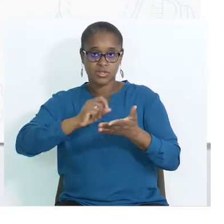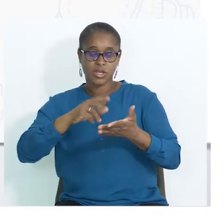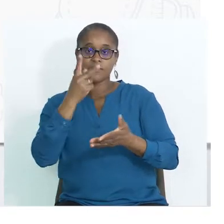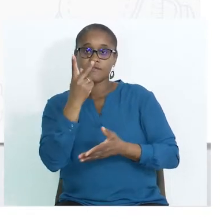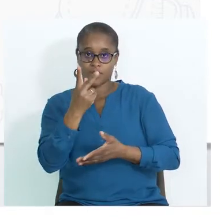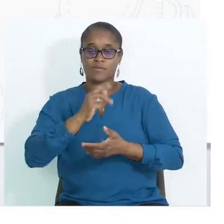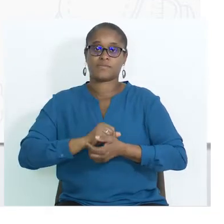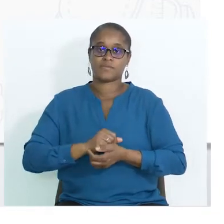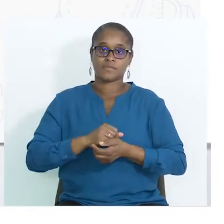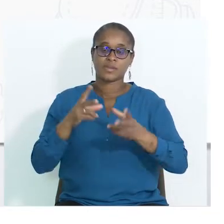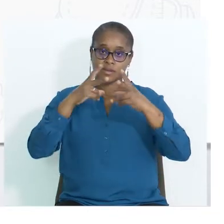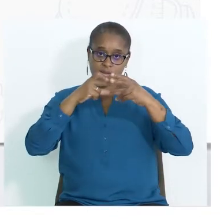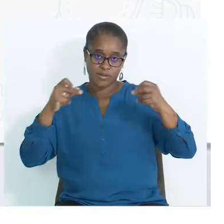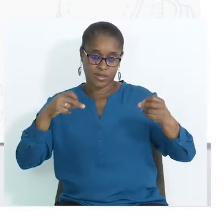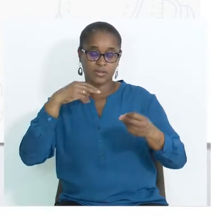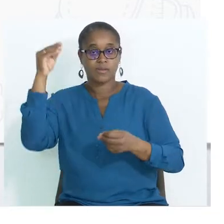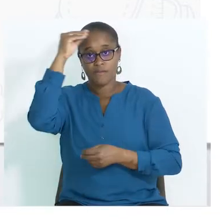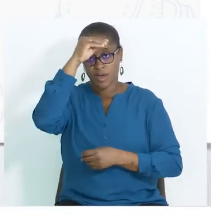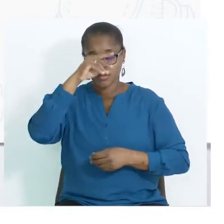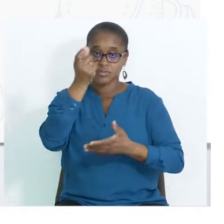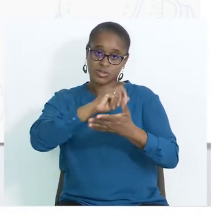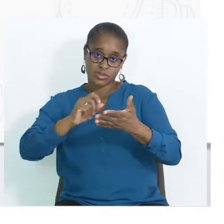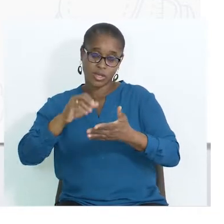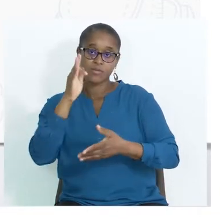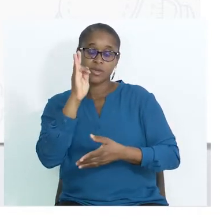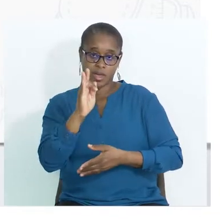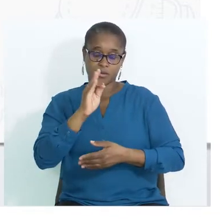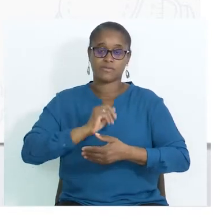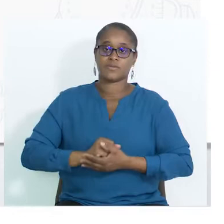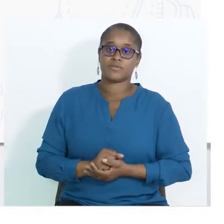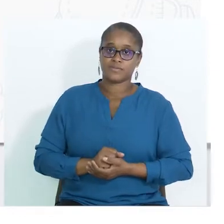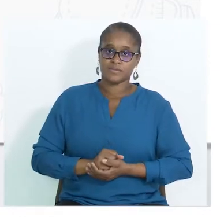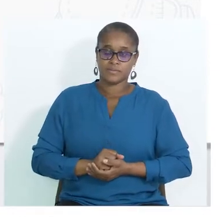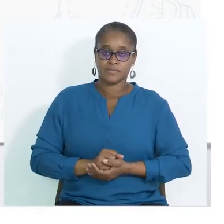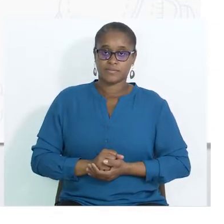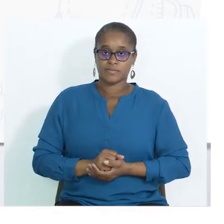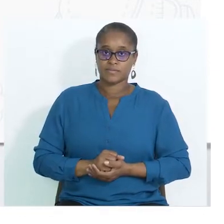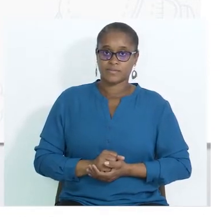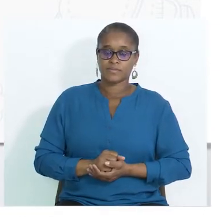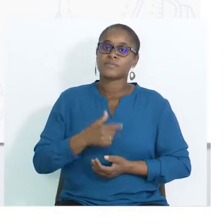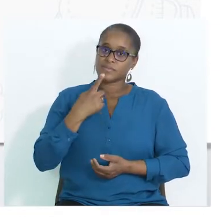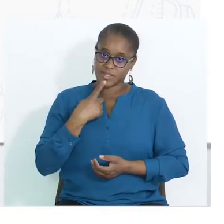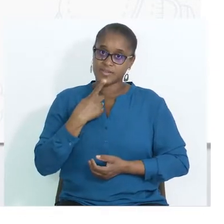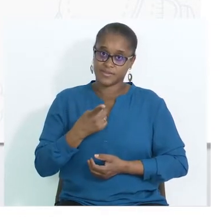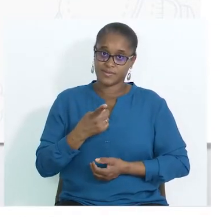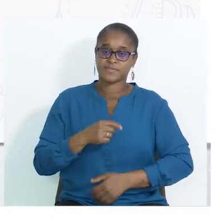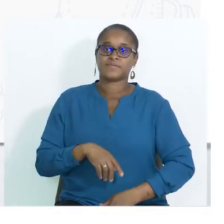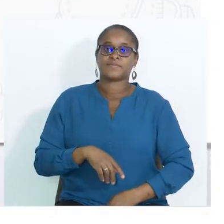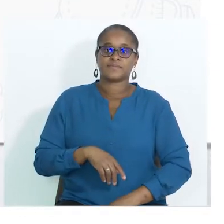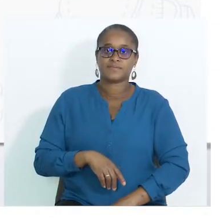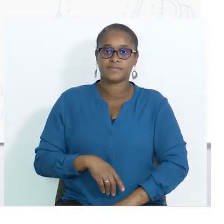colocamos o ver as afirmações falsas colocamos o f